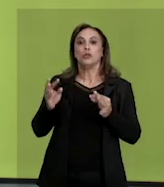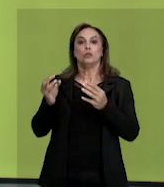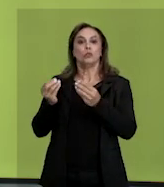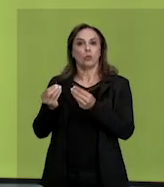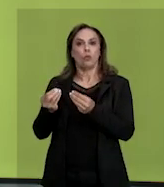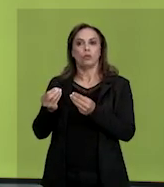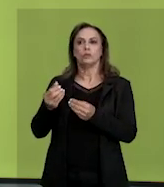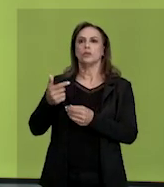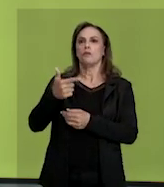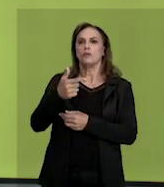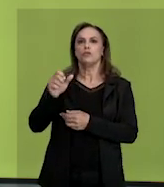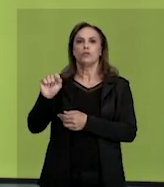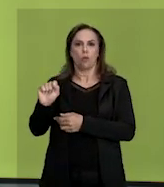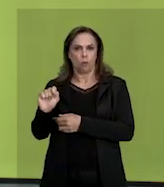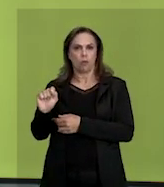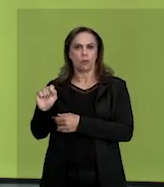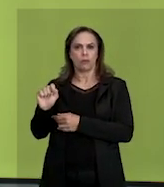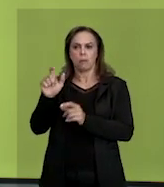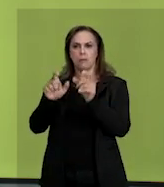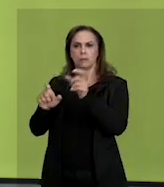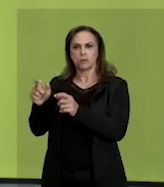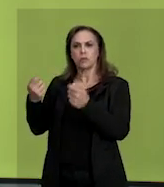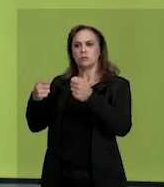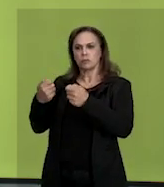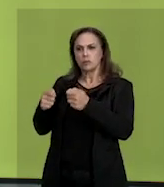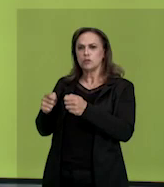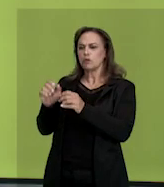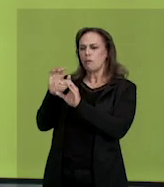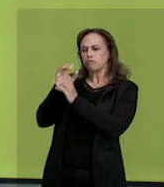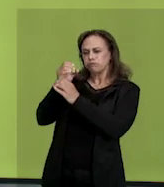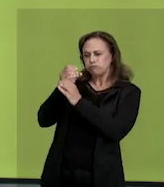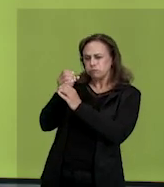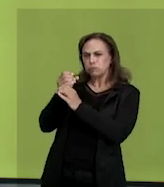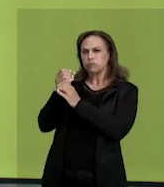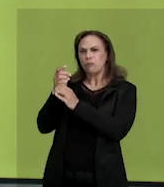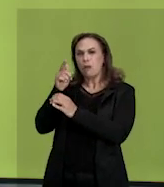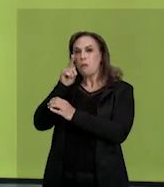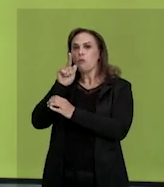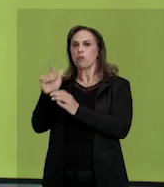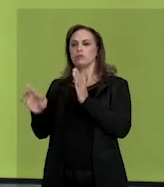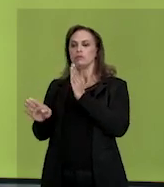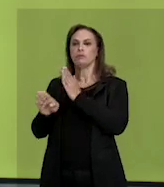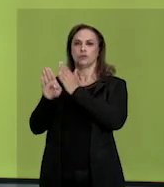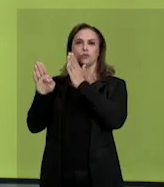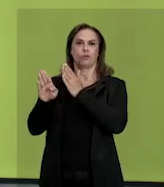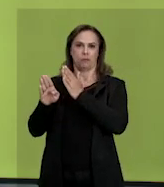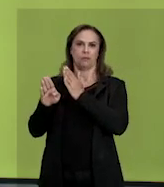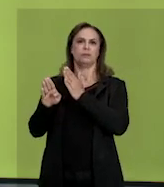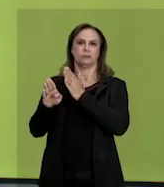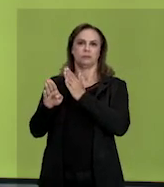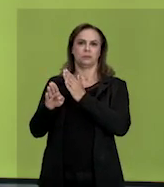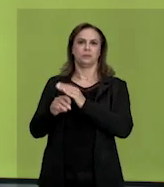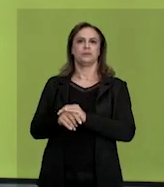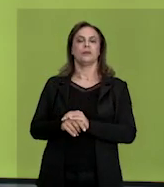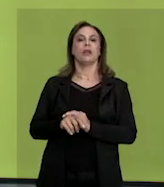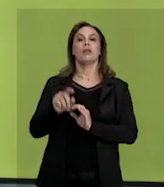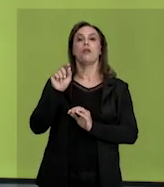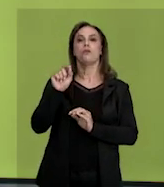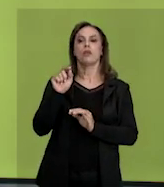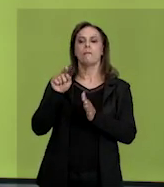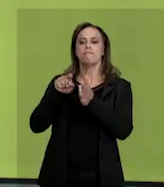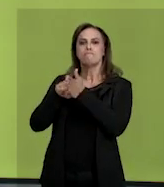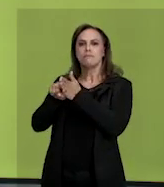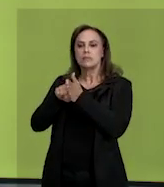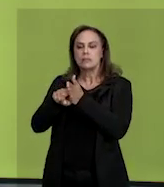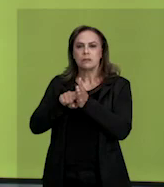diversos para buscar a relação entre as mortes e a vacina. Olha a conclusão do estudo, gente. Em nenhum